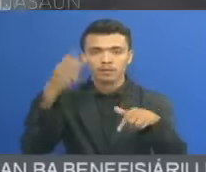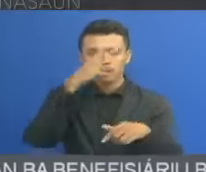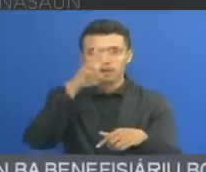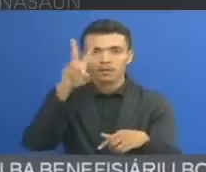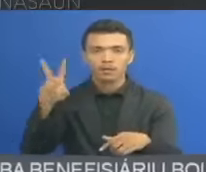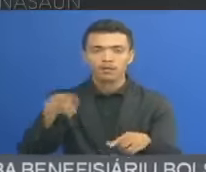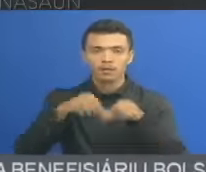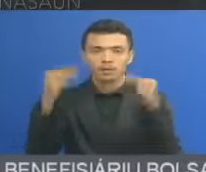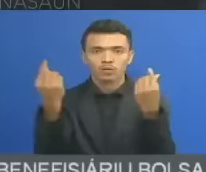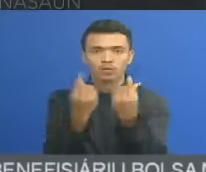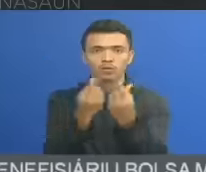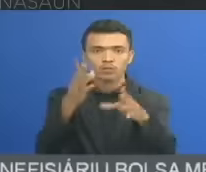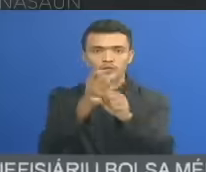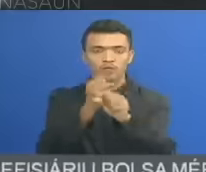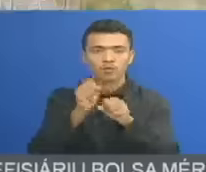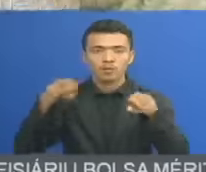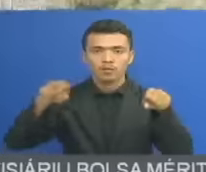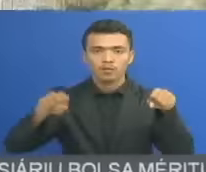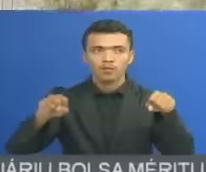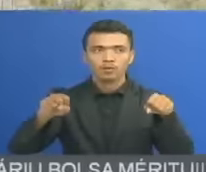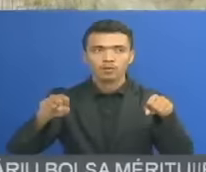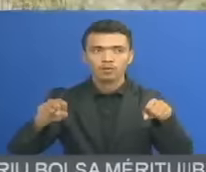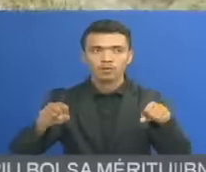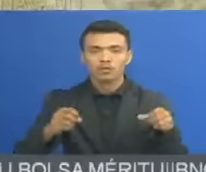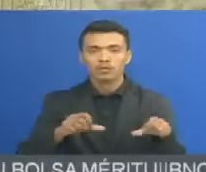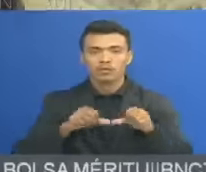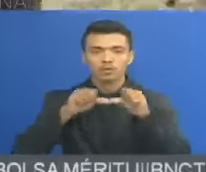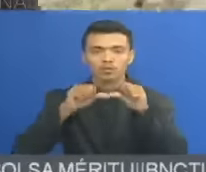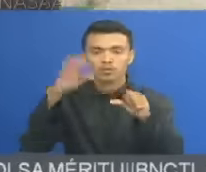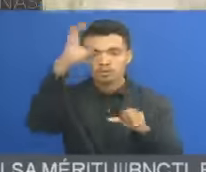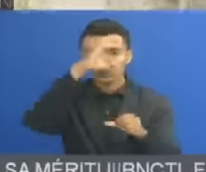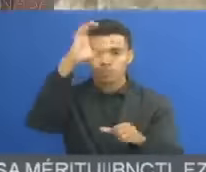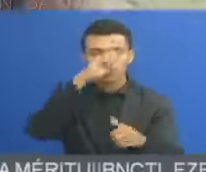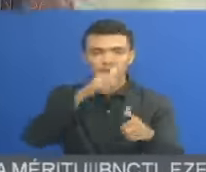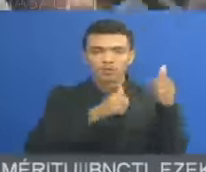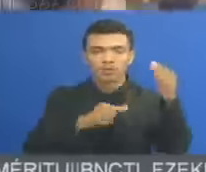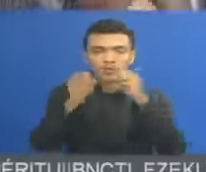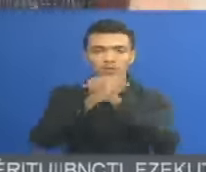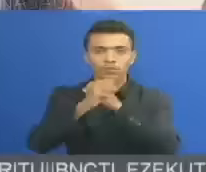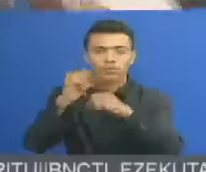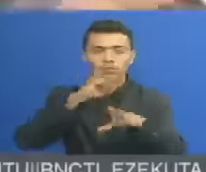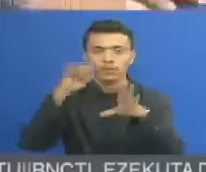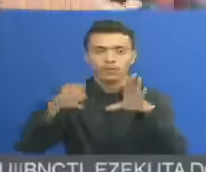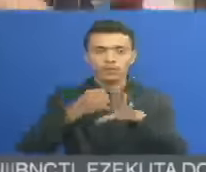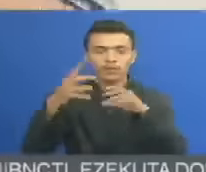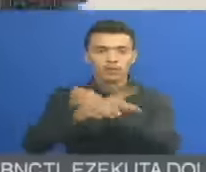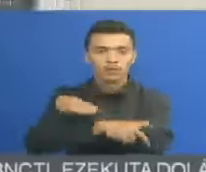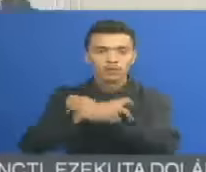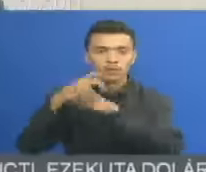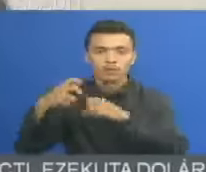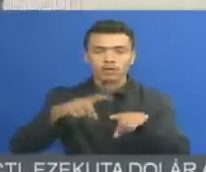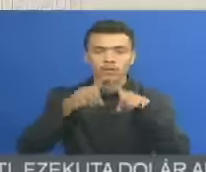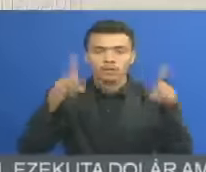Equipa conjunto consegue fotiqueiras motorizadas refere. Não continua a buscar tuir autor Hirak de bem envolve e ação não que refere. Mas